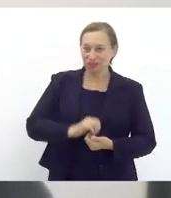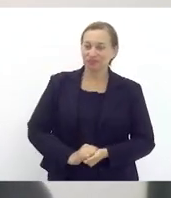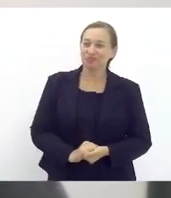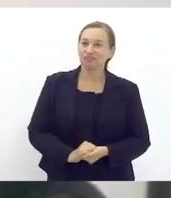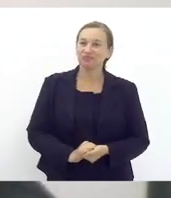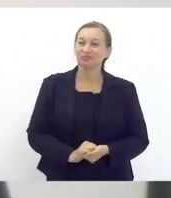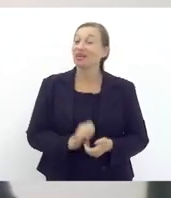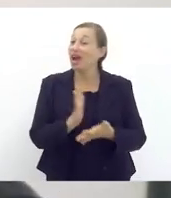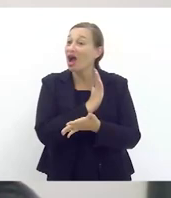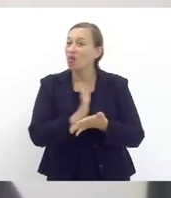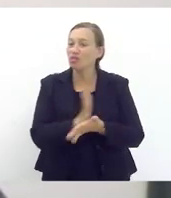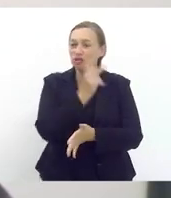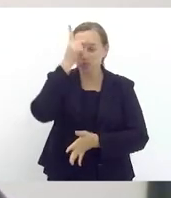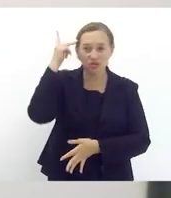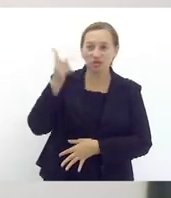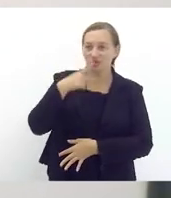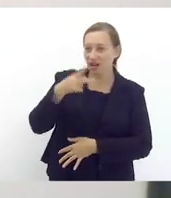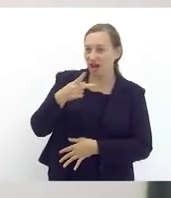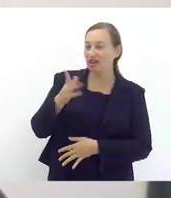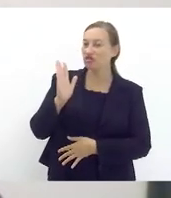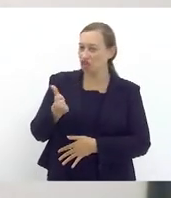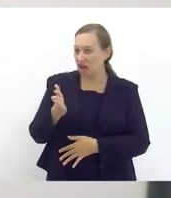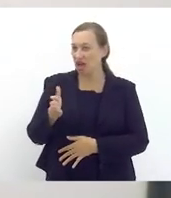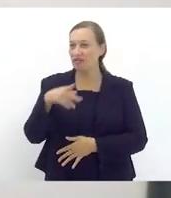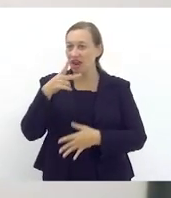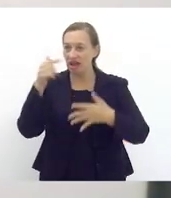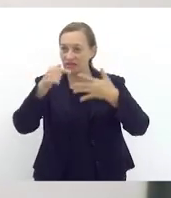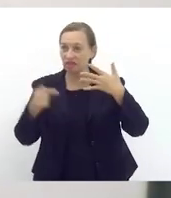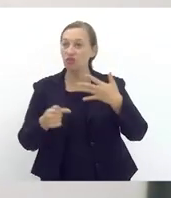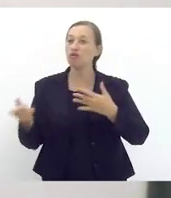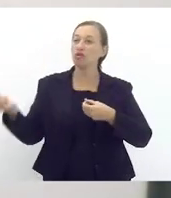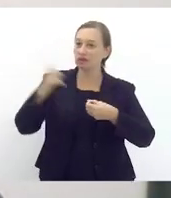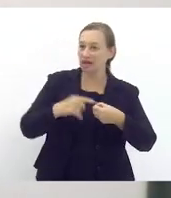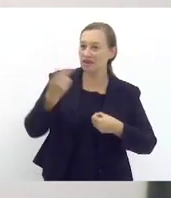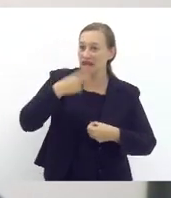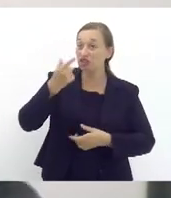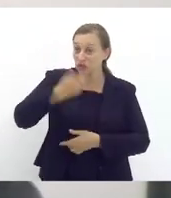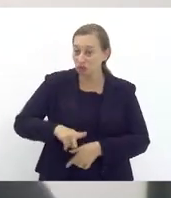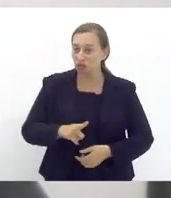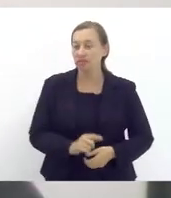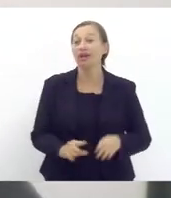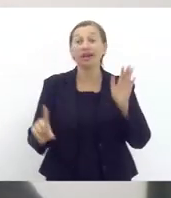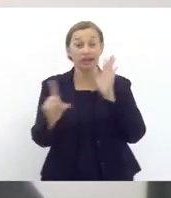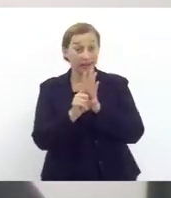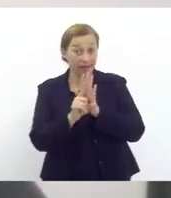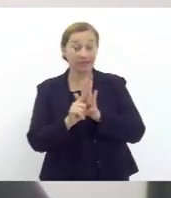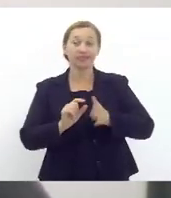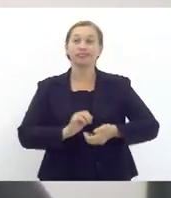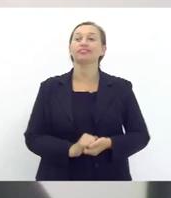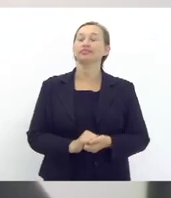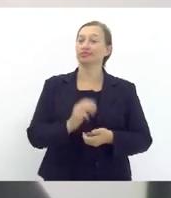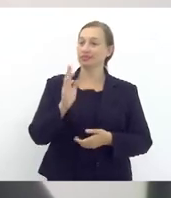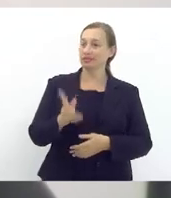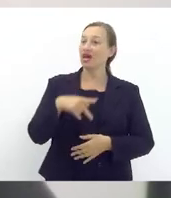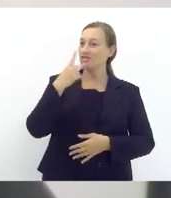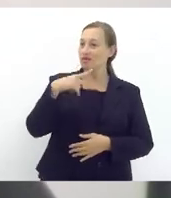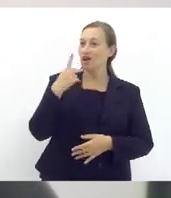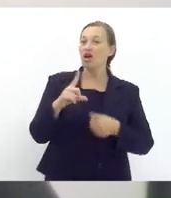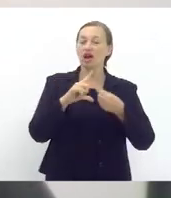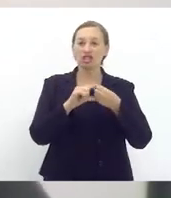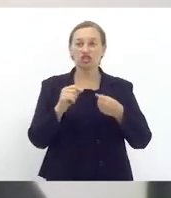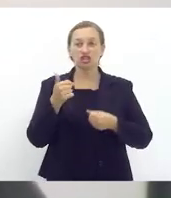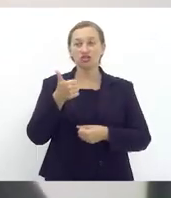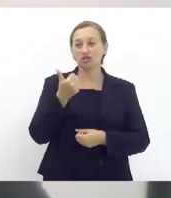algumas pessoas que me antecederam já mencionaram elas mas eu vou reforçar na lei já fala do artigo